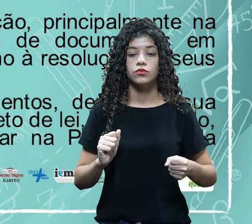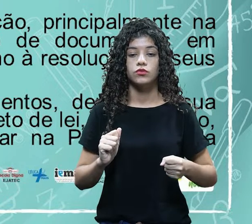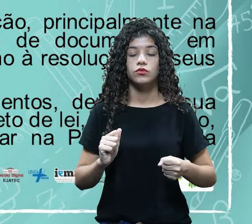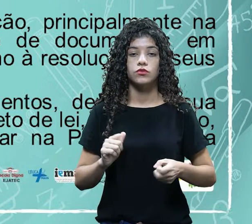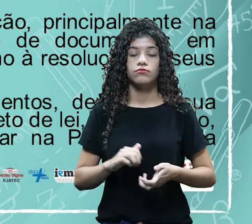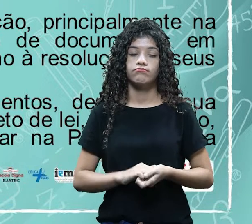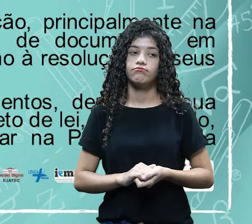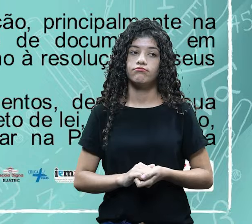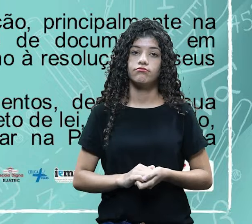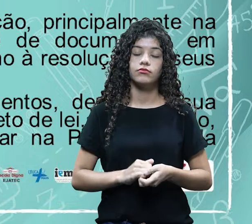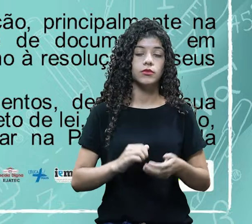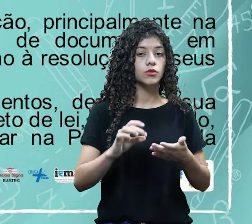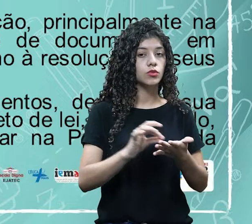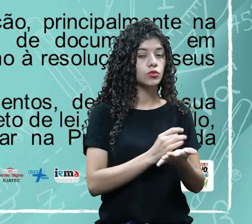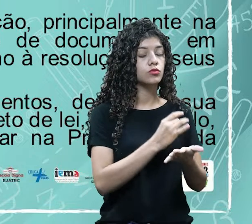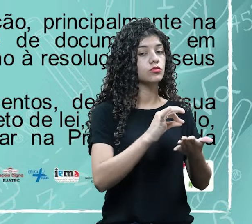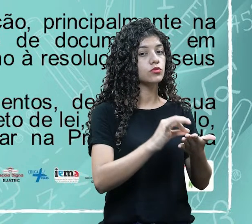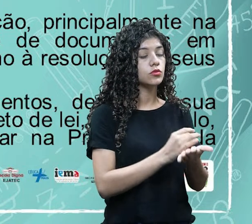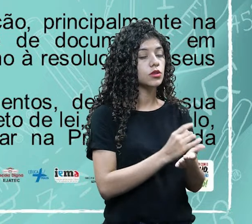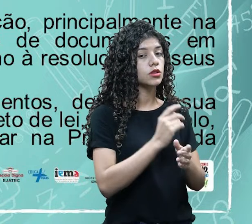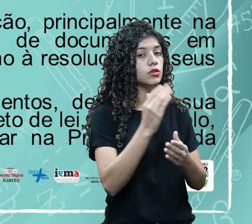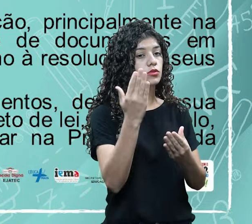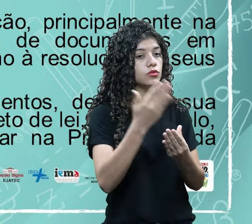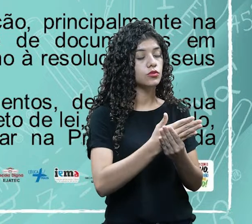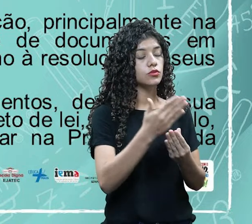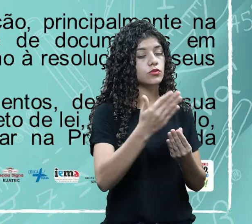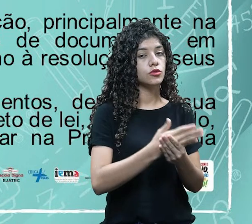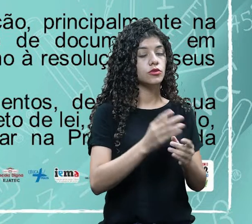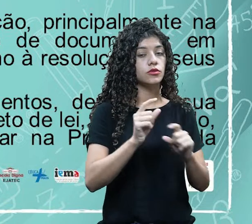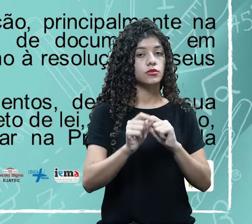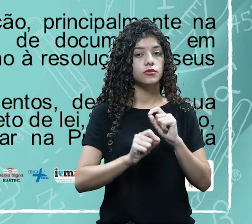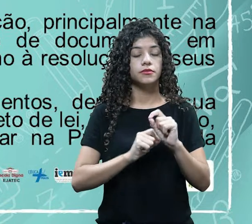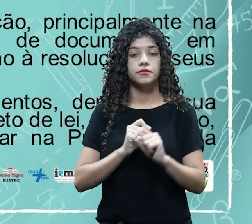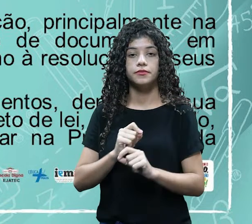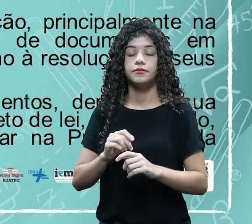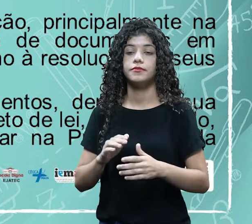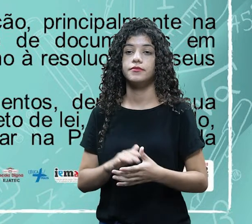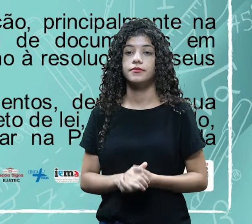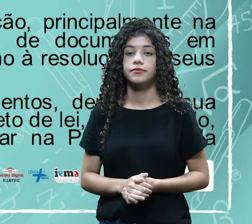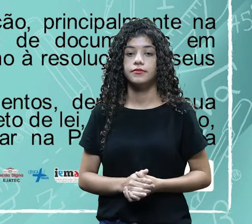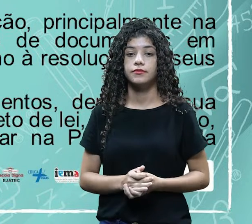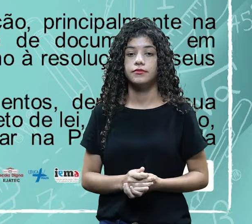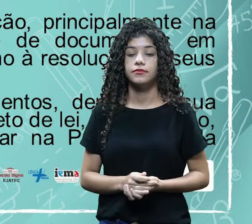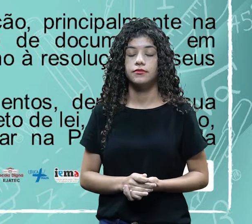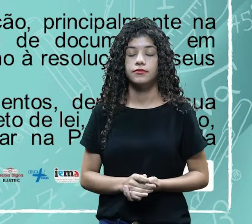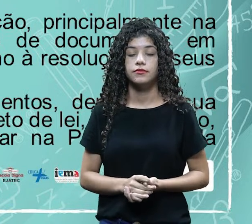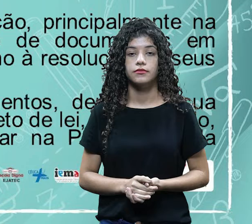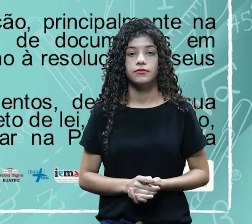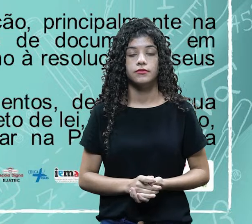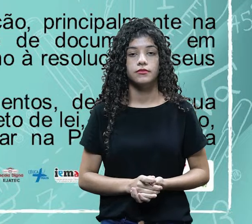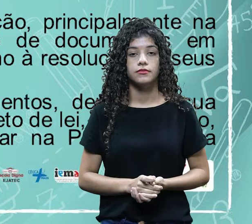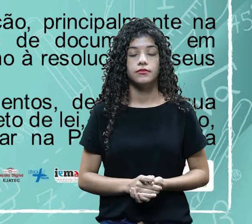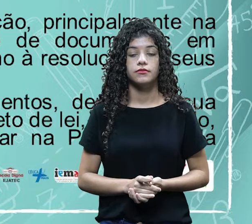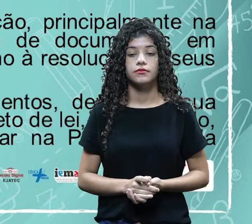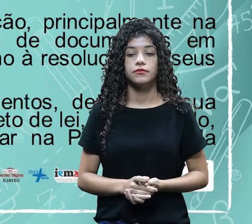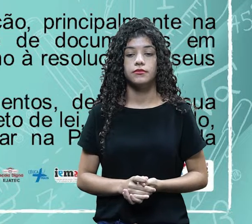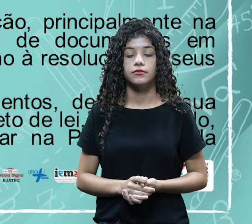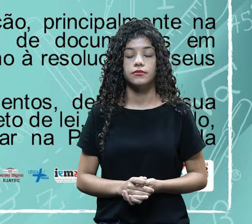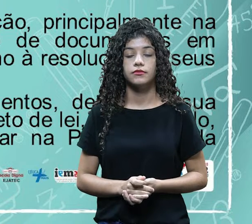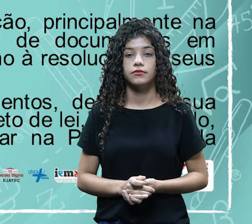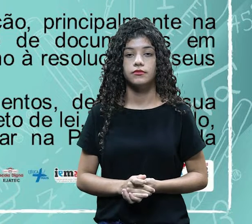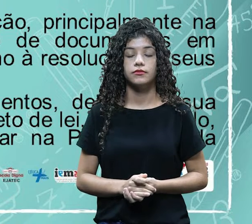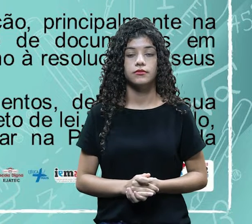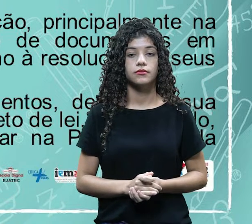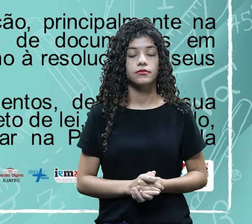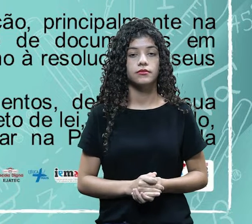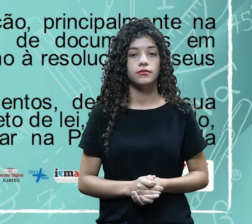de documentos correntes, em tramitação, de fato, né, porque os documentos correntes são aqueles que, de